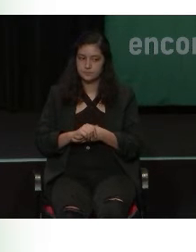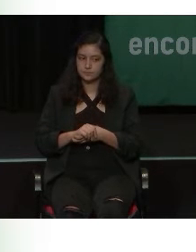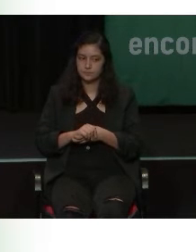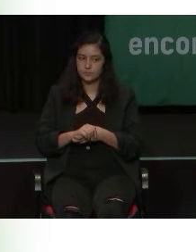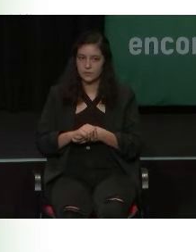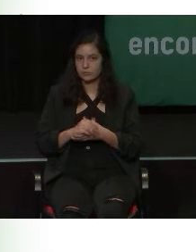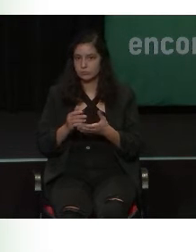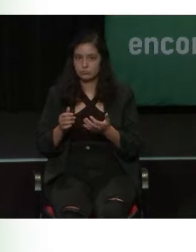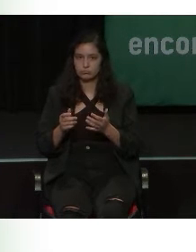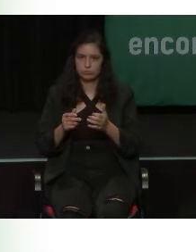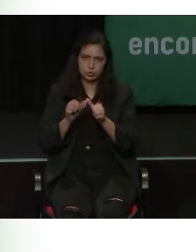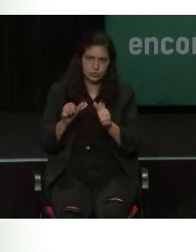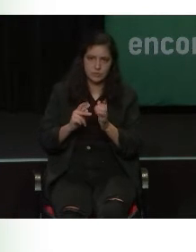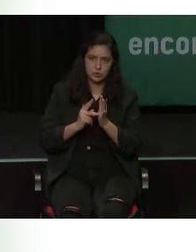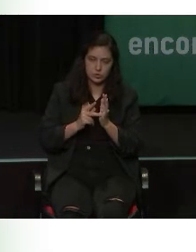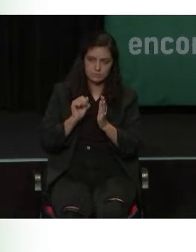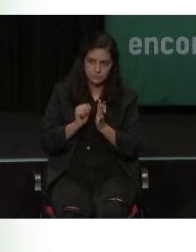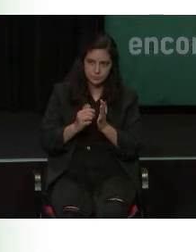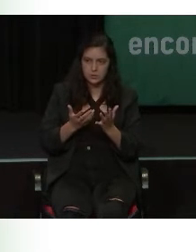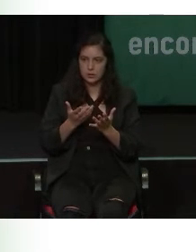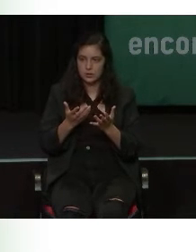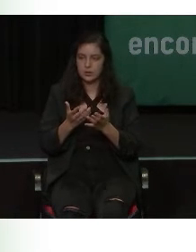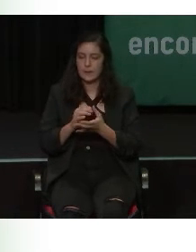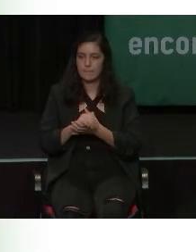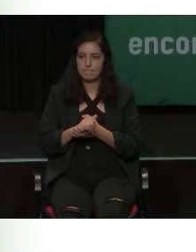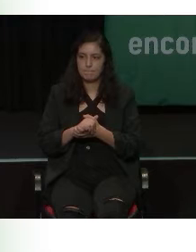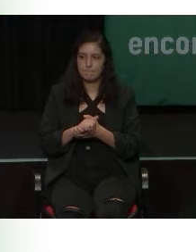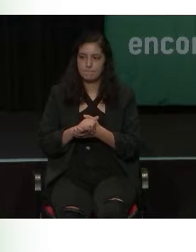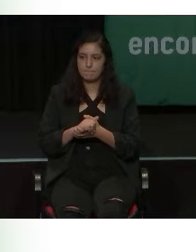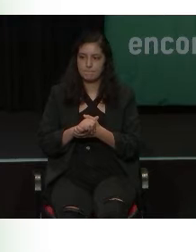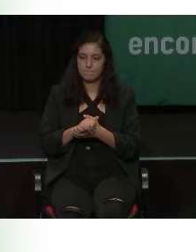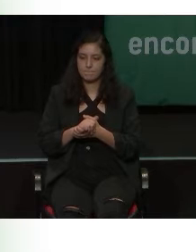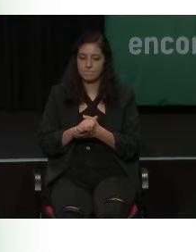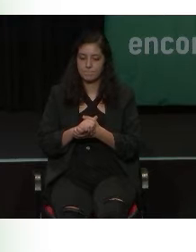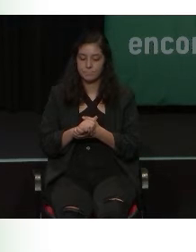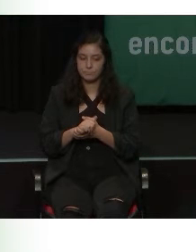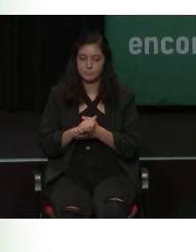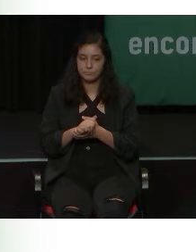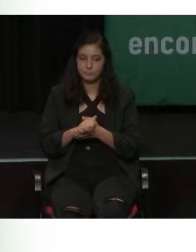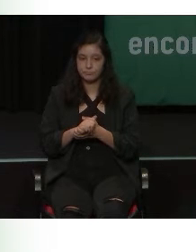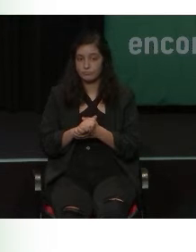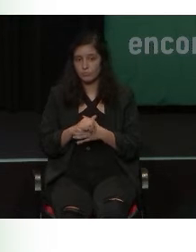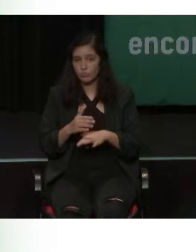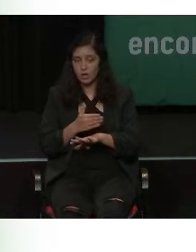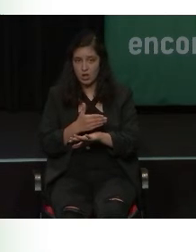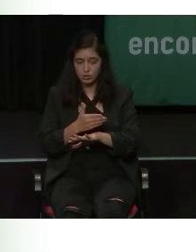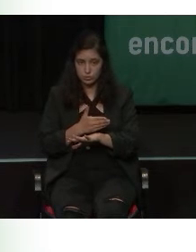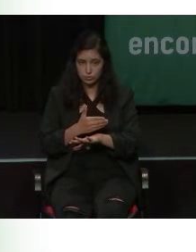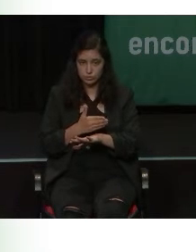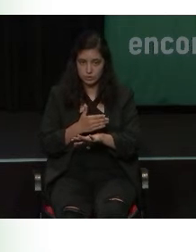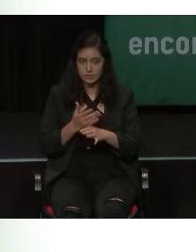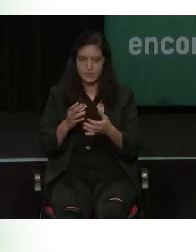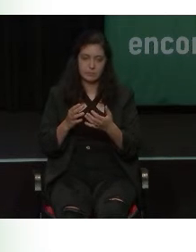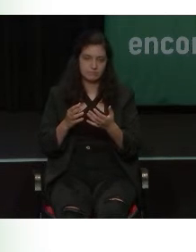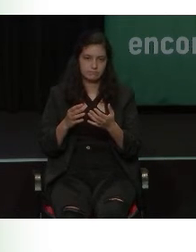de engenharia, não é? an engineering que system tem elementos that has baseados elements no based